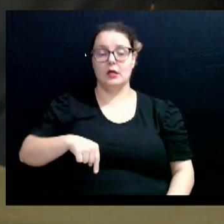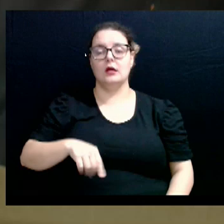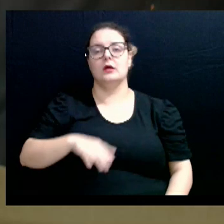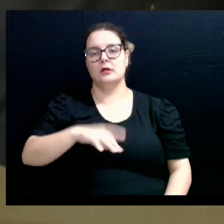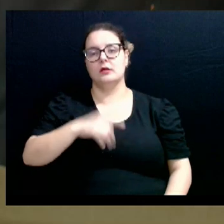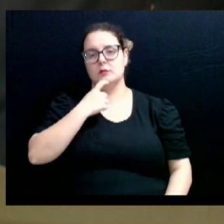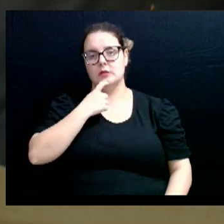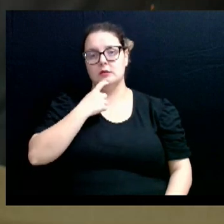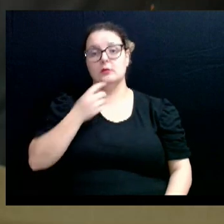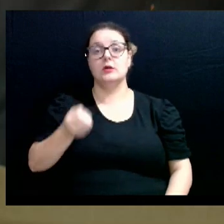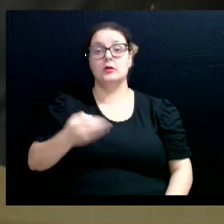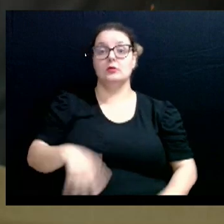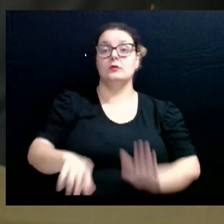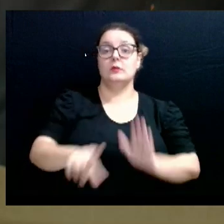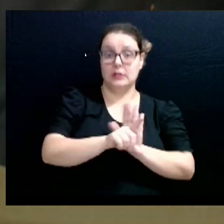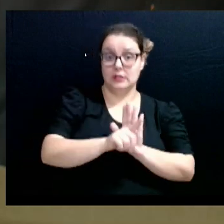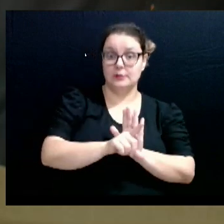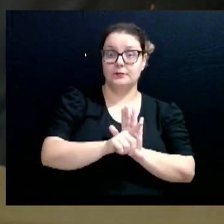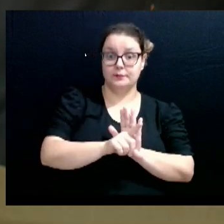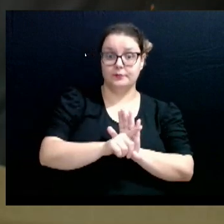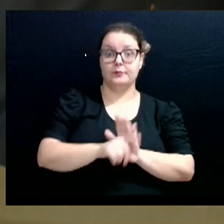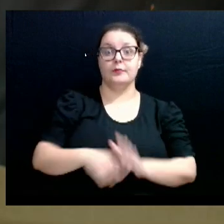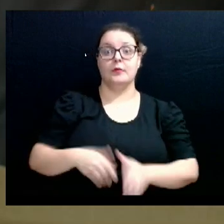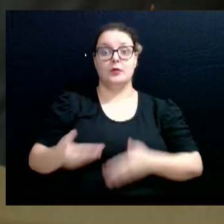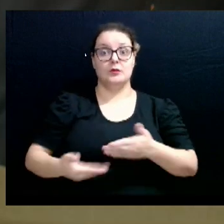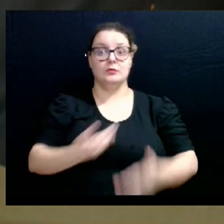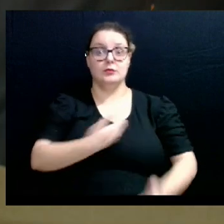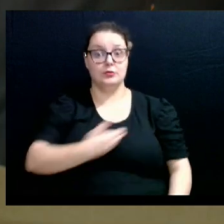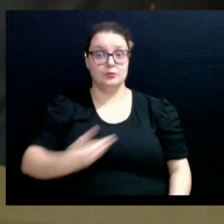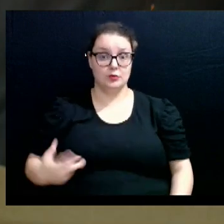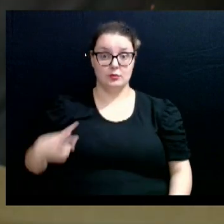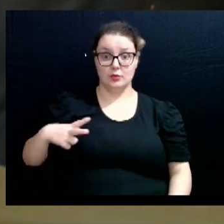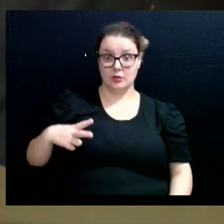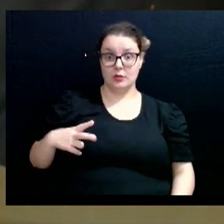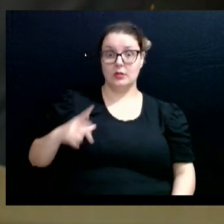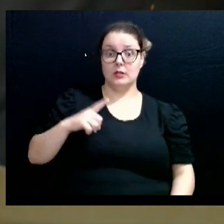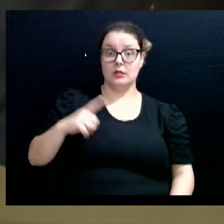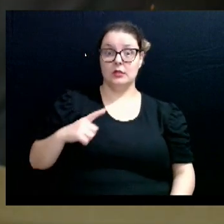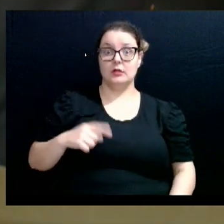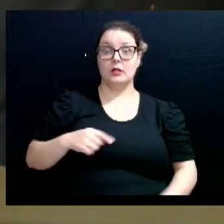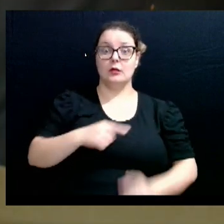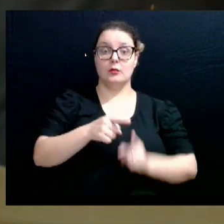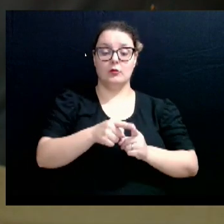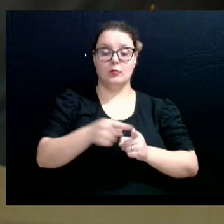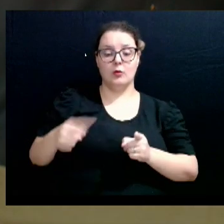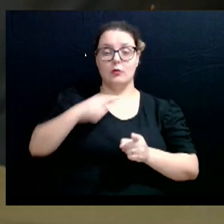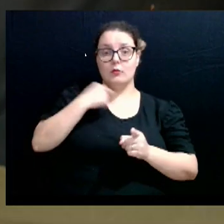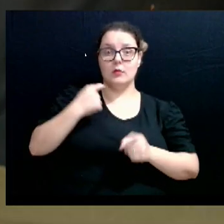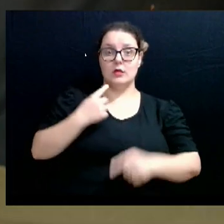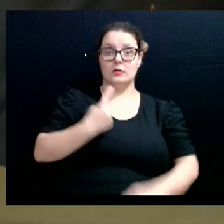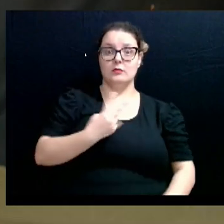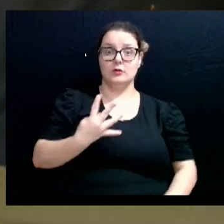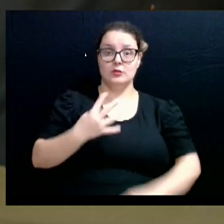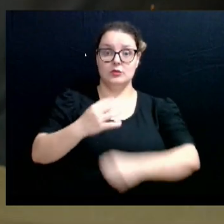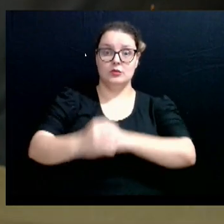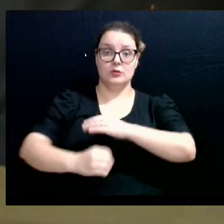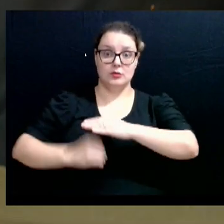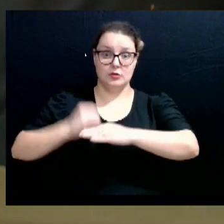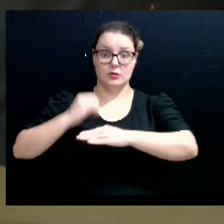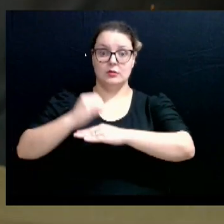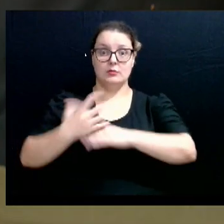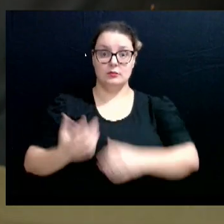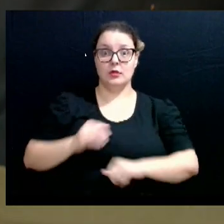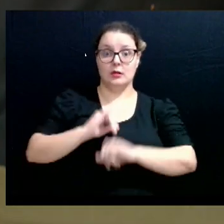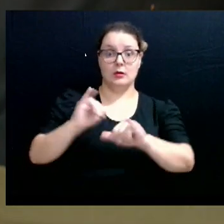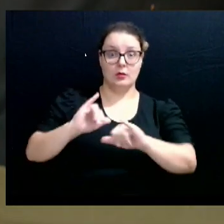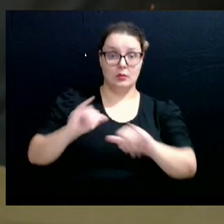serviços de saúde públicos e particulares passam a ter 24 horas e não mais 7 dias para comunicar à Secretaria Municipal de